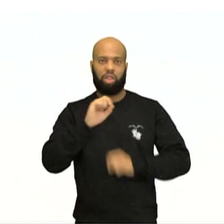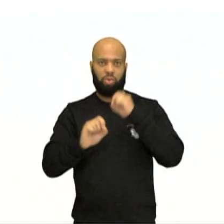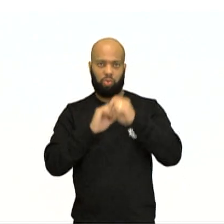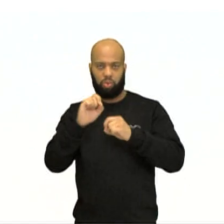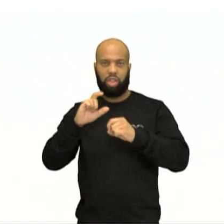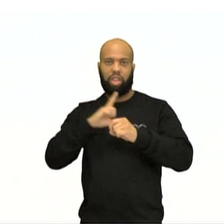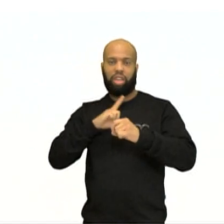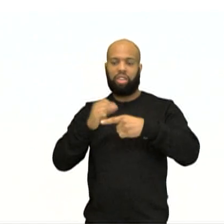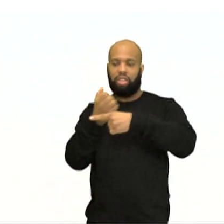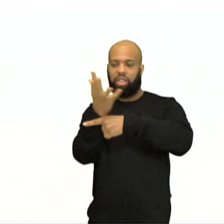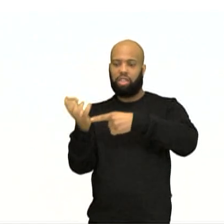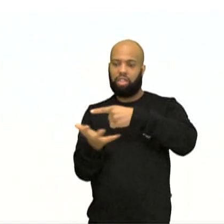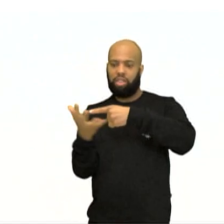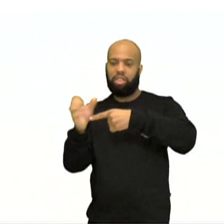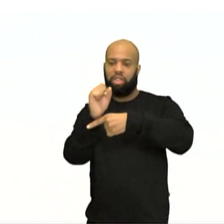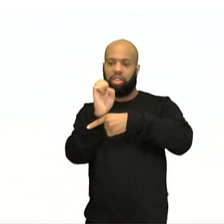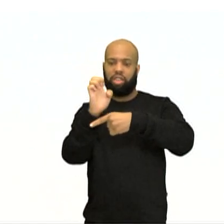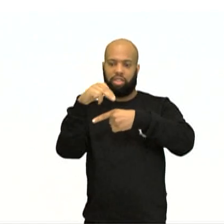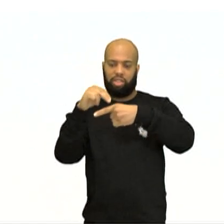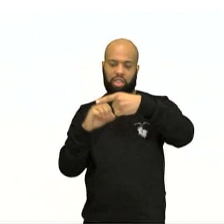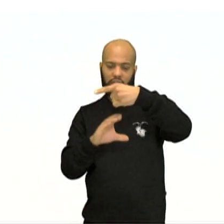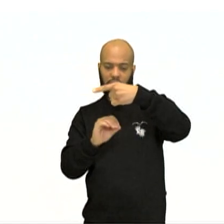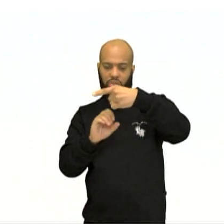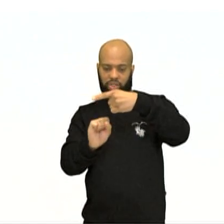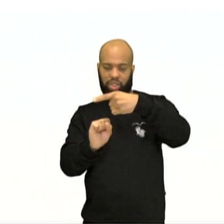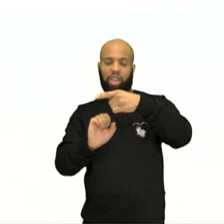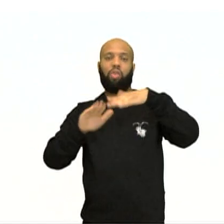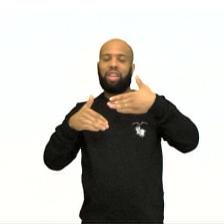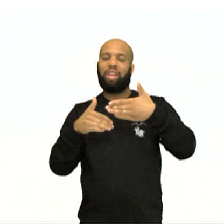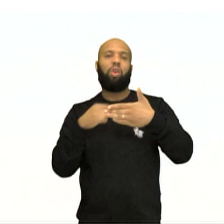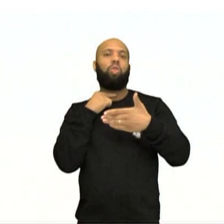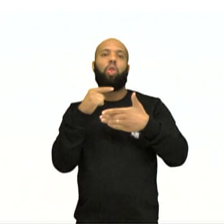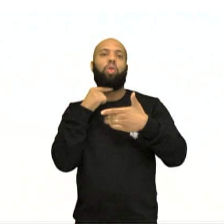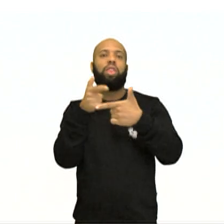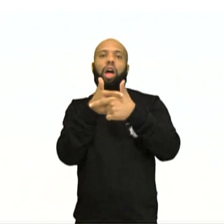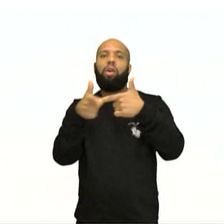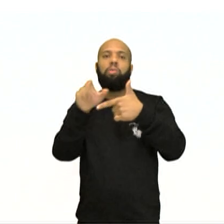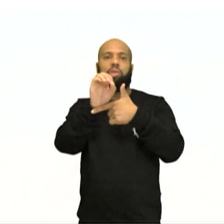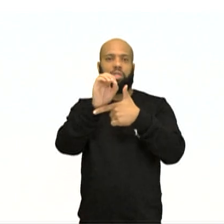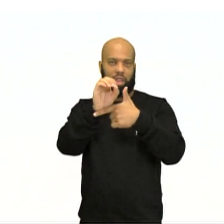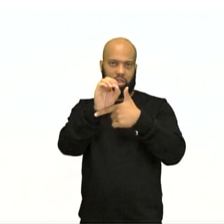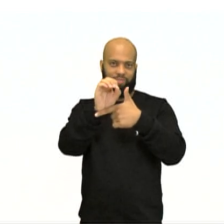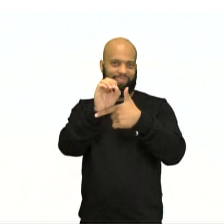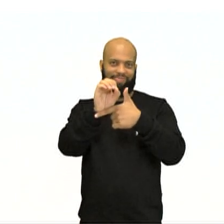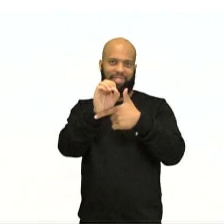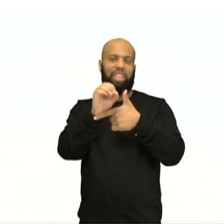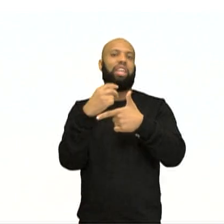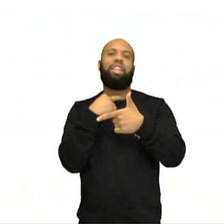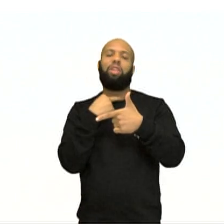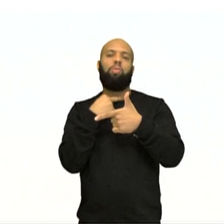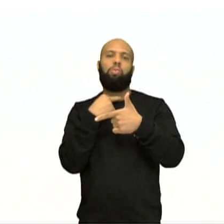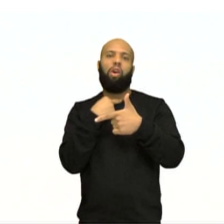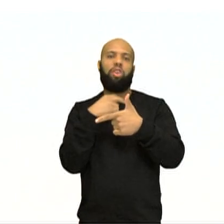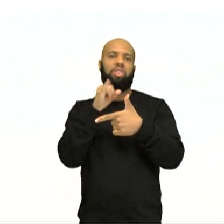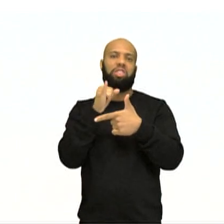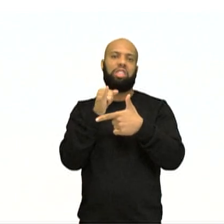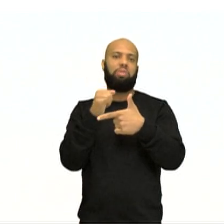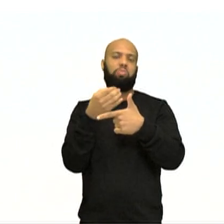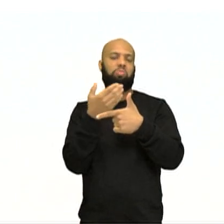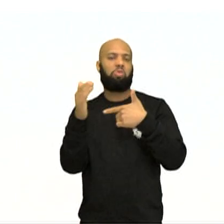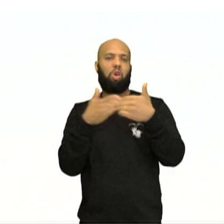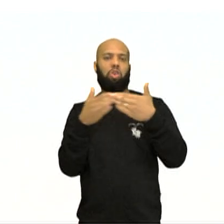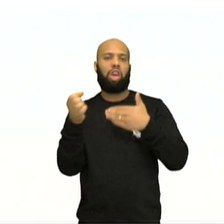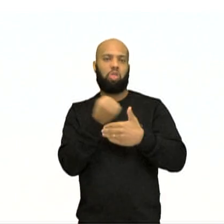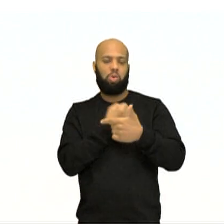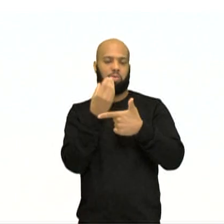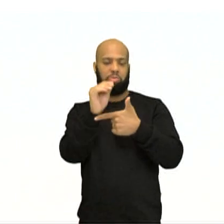desse ângulo pelo cosseno desse ângulo. E que na matemática, que na matemática a divisão por zero não